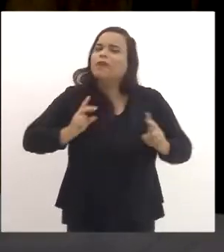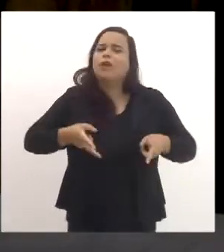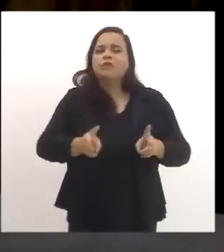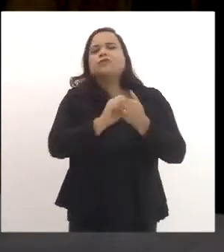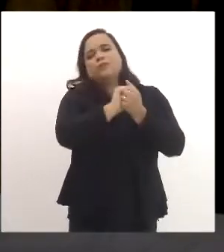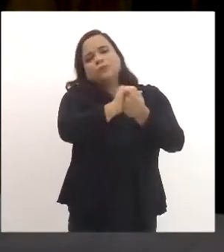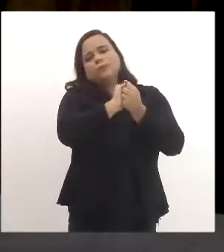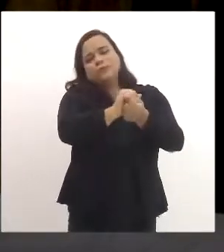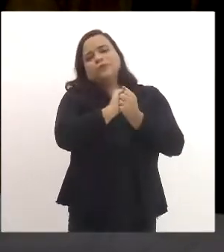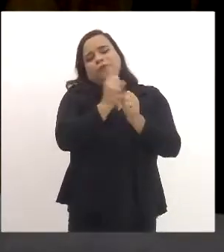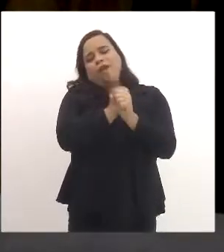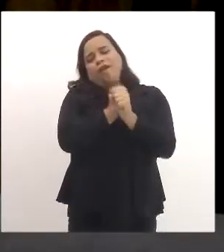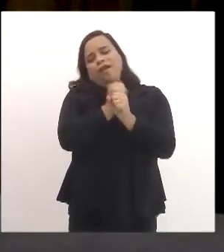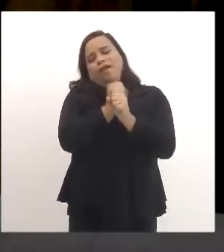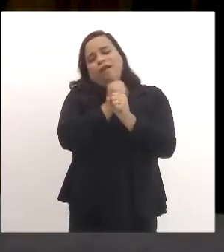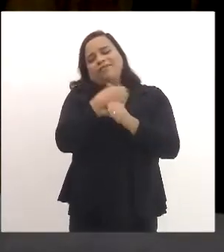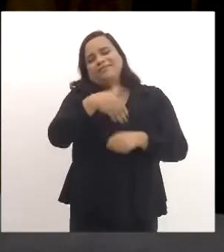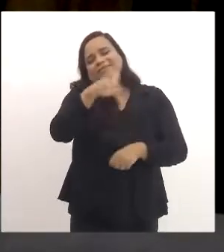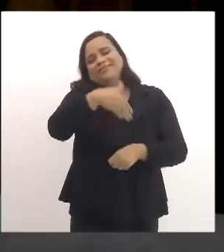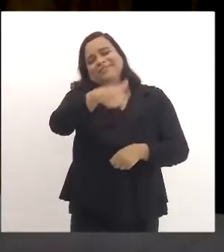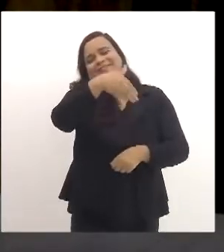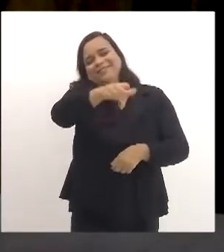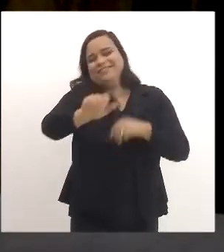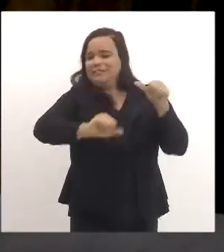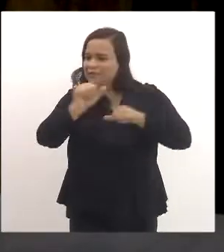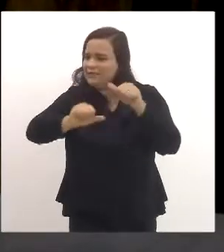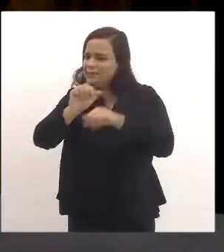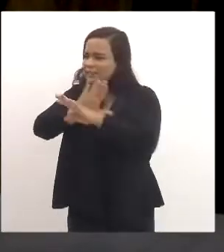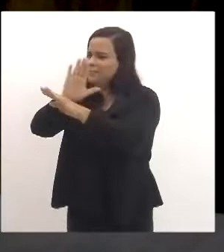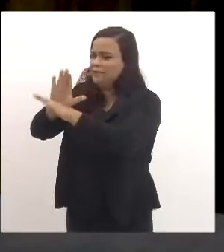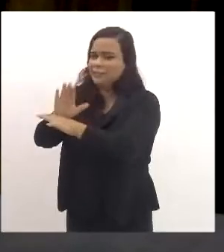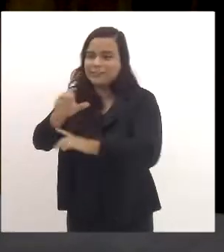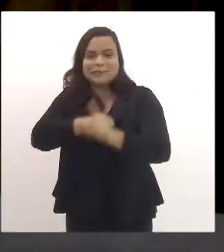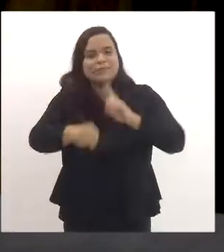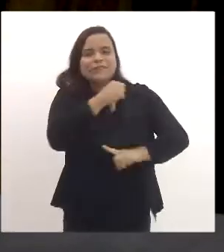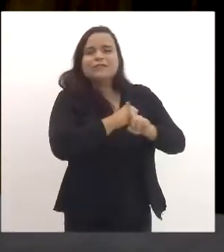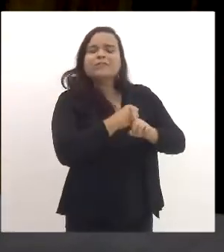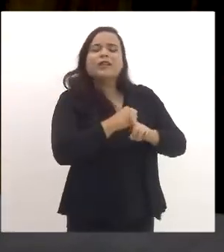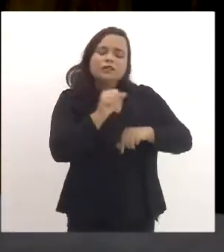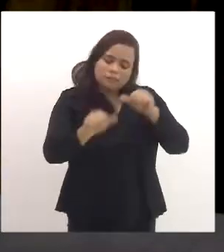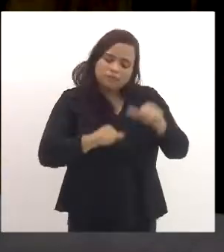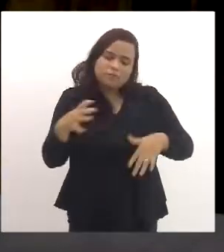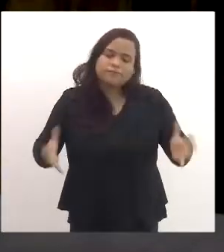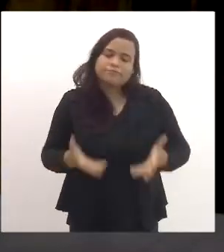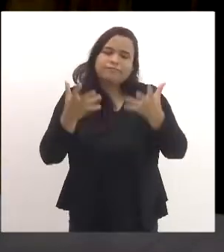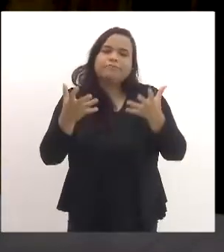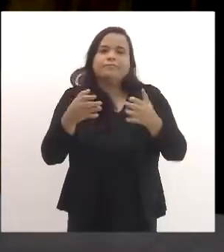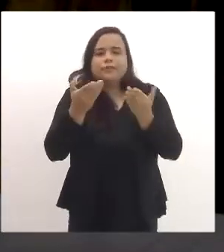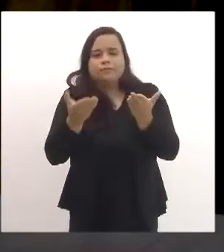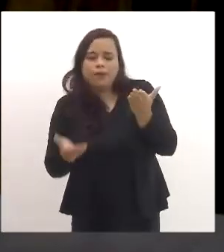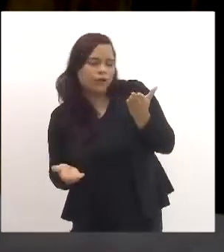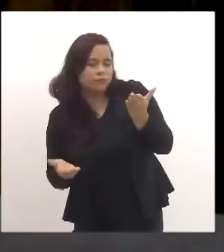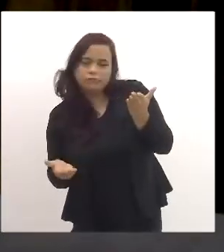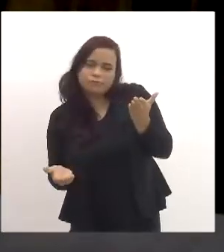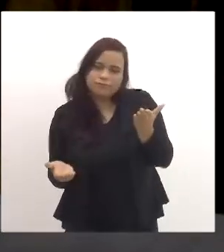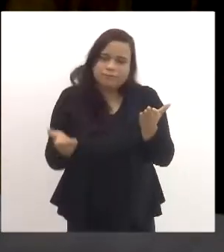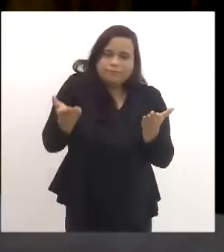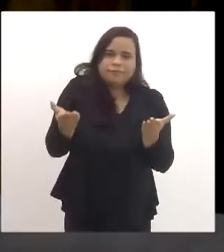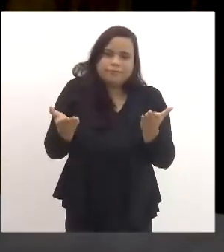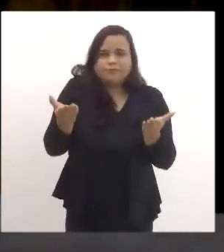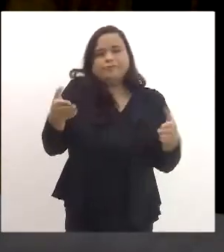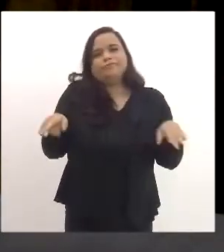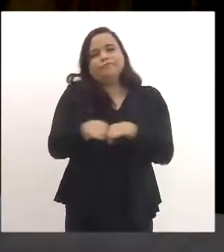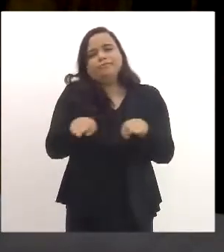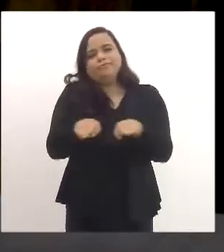juntos por algumas décadas ainda, transformando a sociedade numa sociedade menos desigual, mais